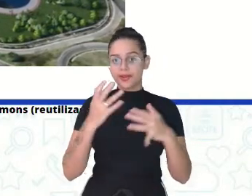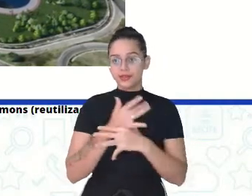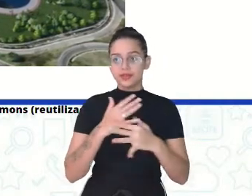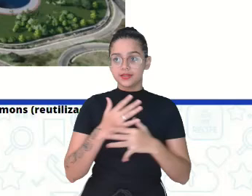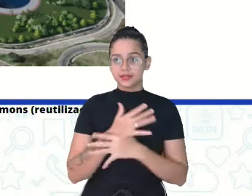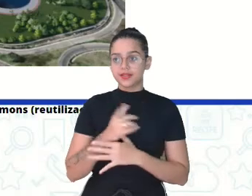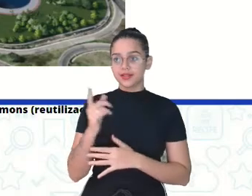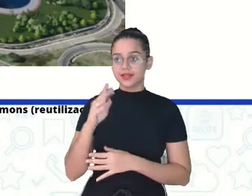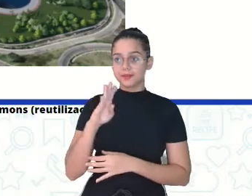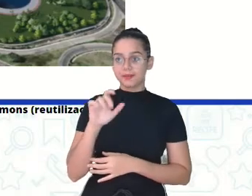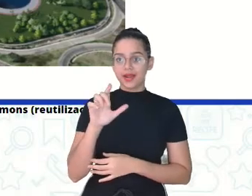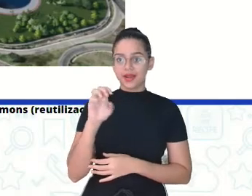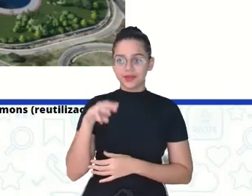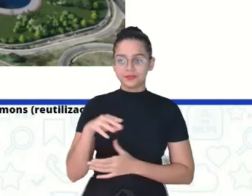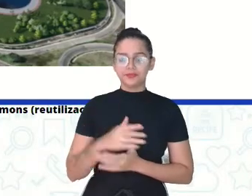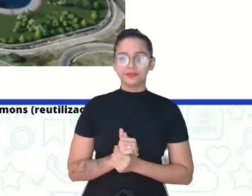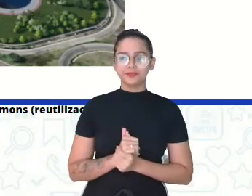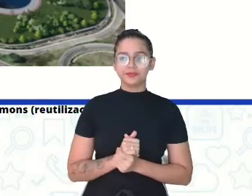de Belém.